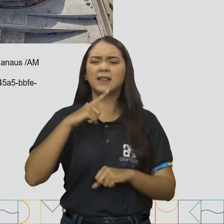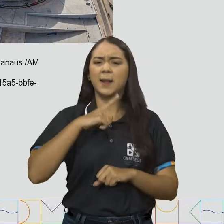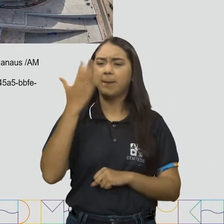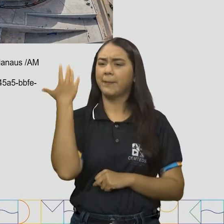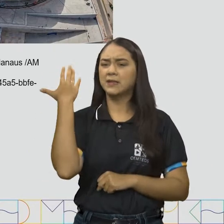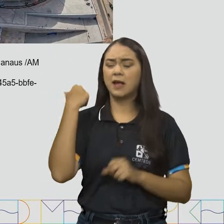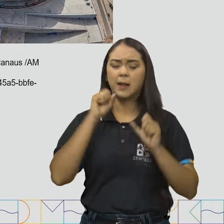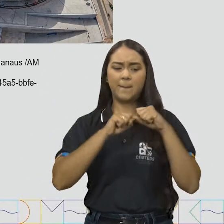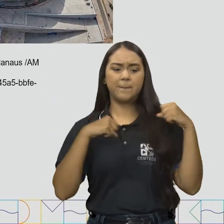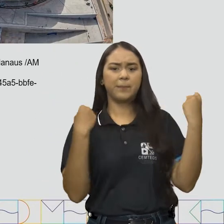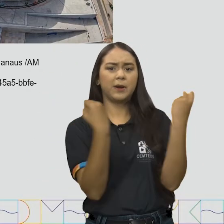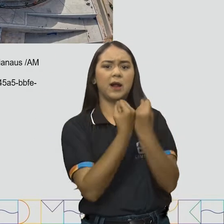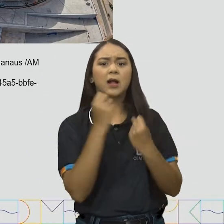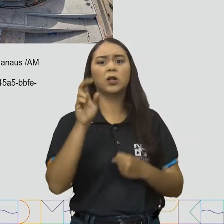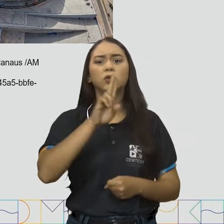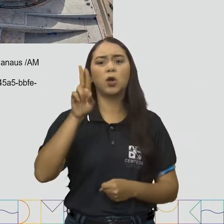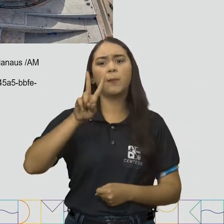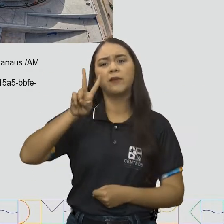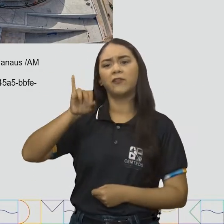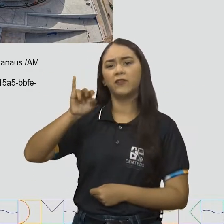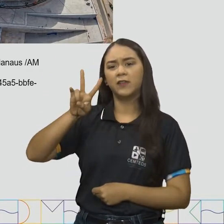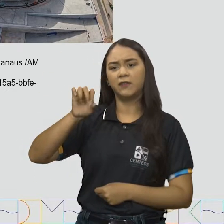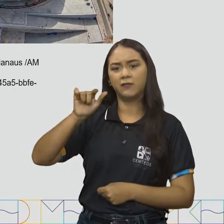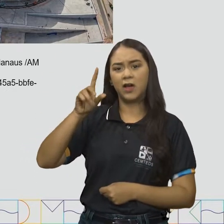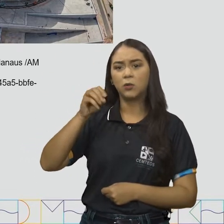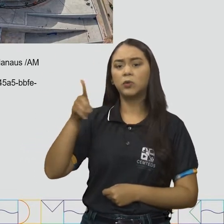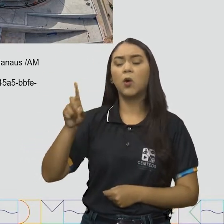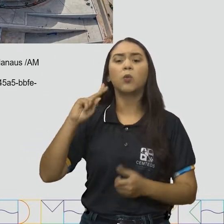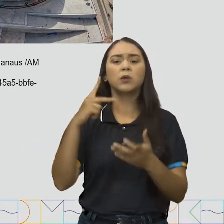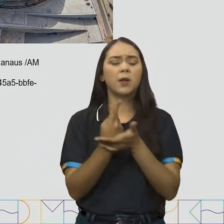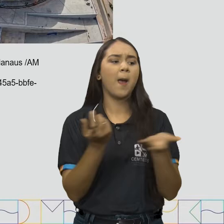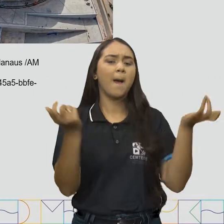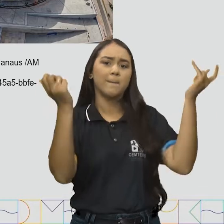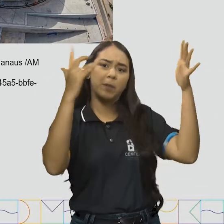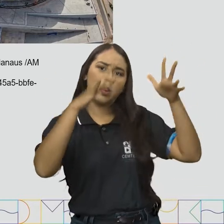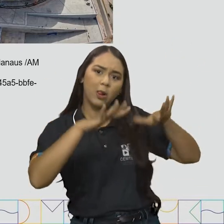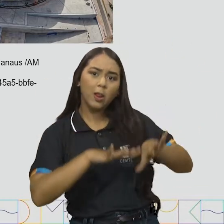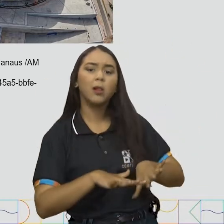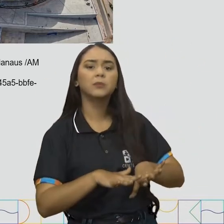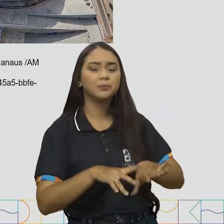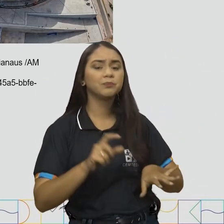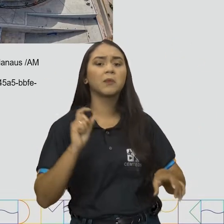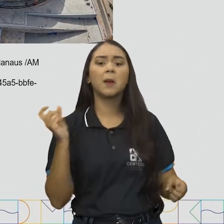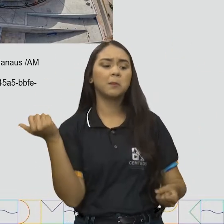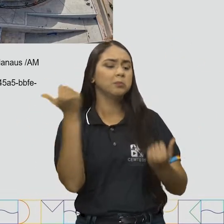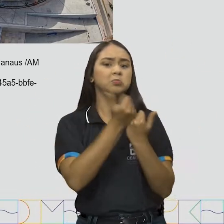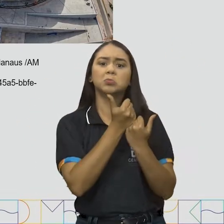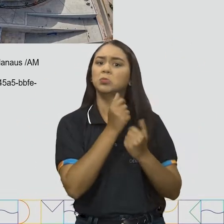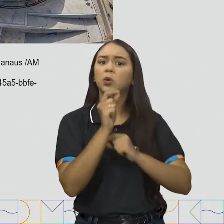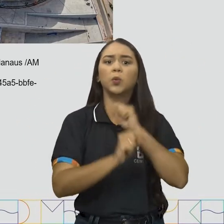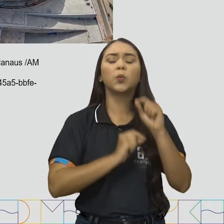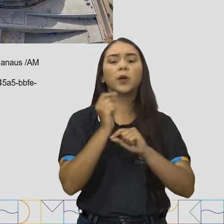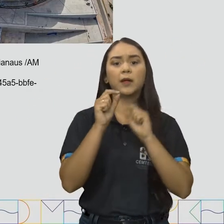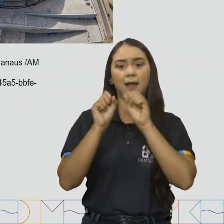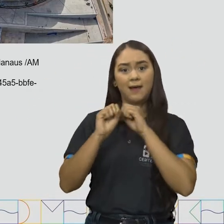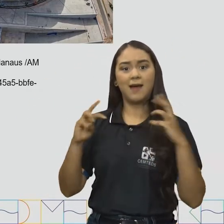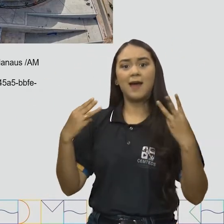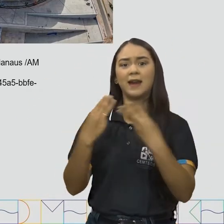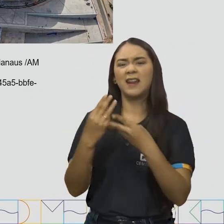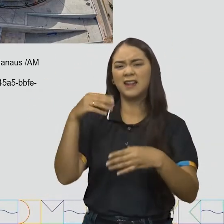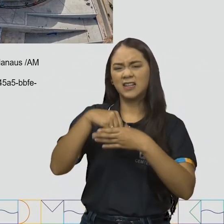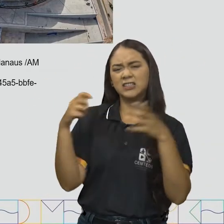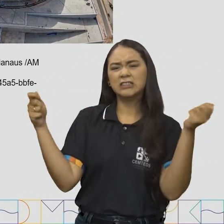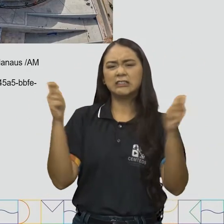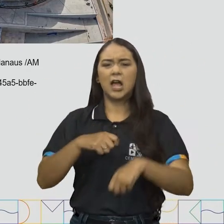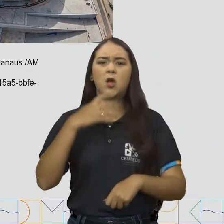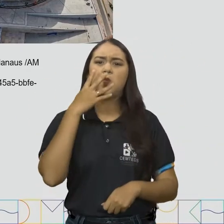estádio Vivaldo Lima, conhecido como Vivaldão, que foi demolido. Em seu lugar foi construído um novo estádio de futebol com capacidade para